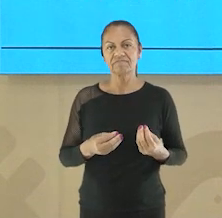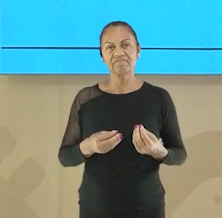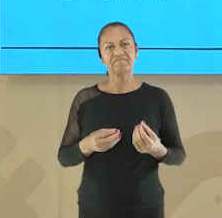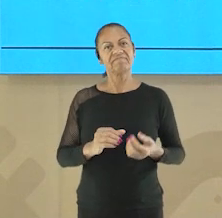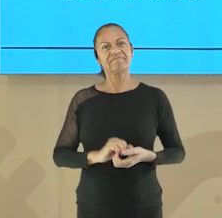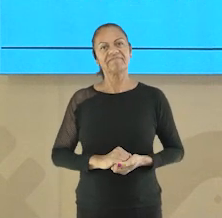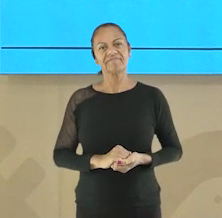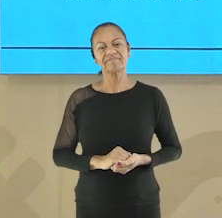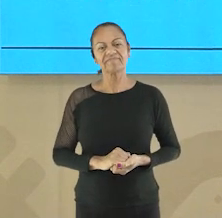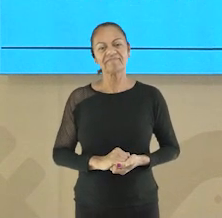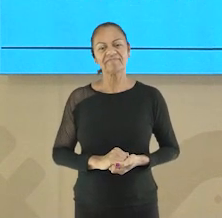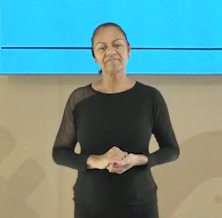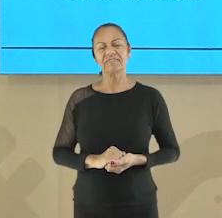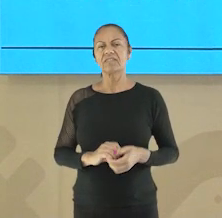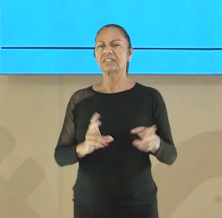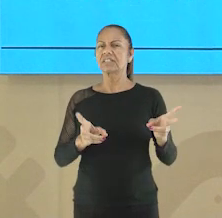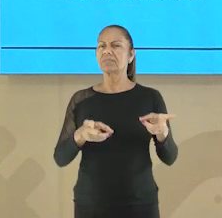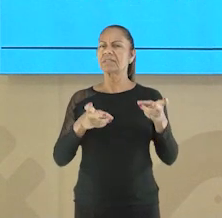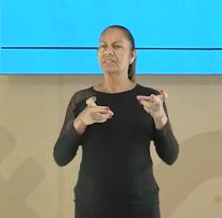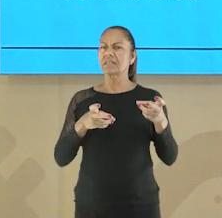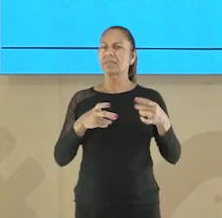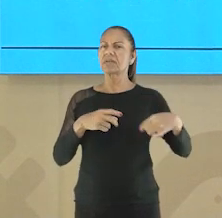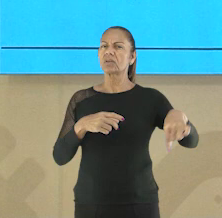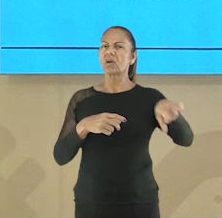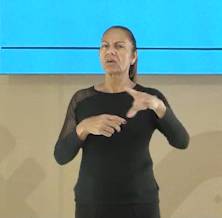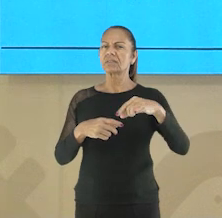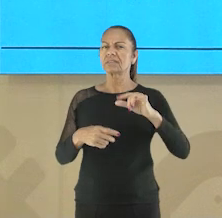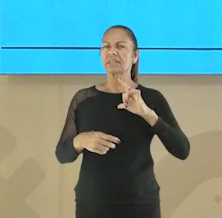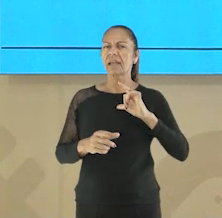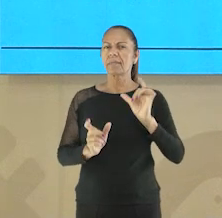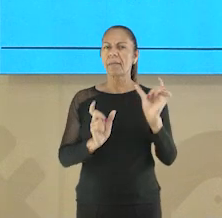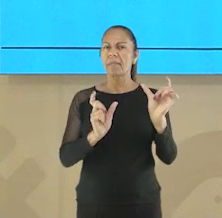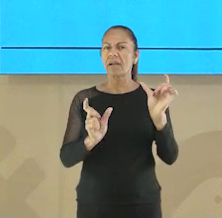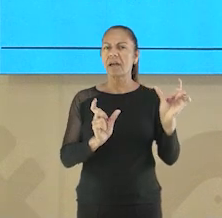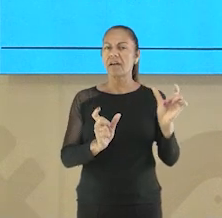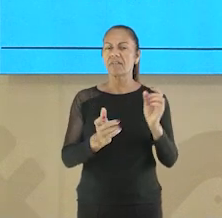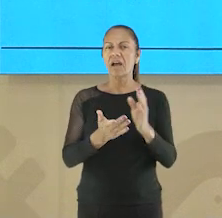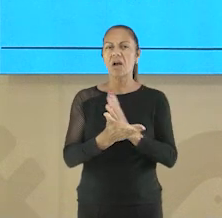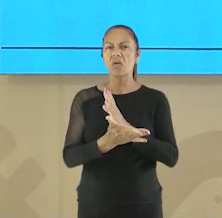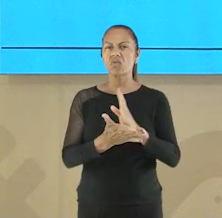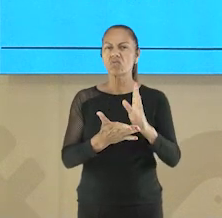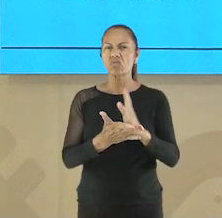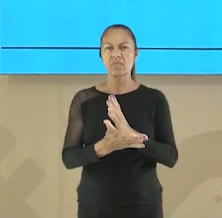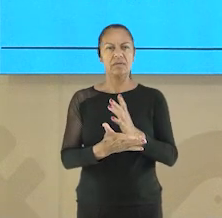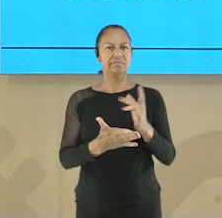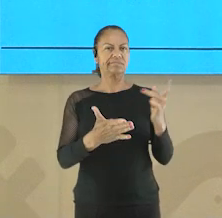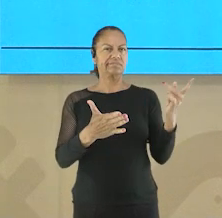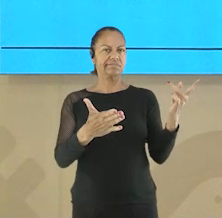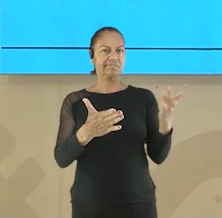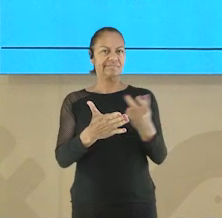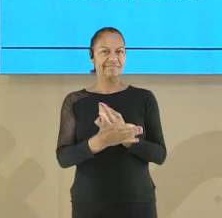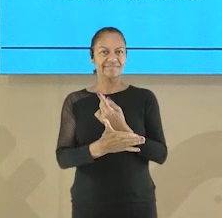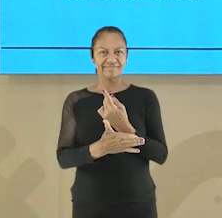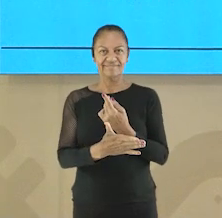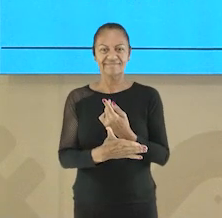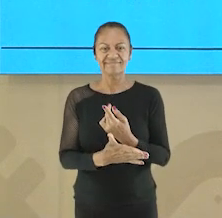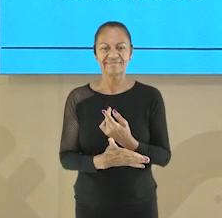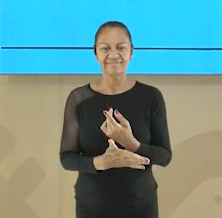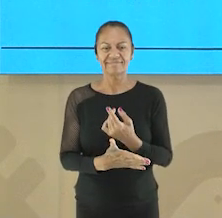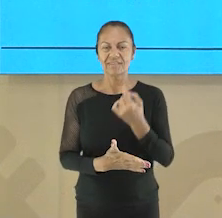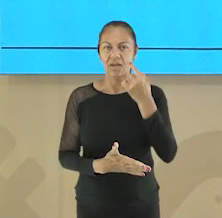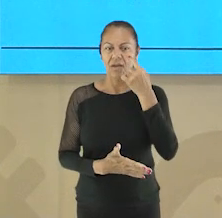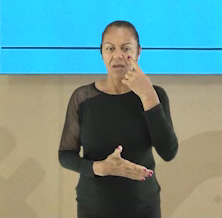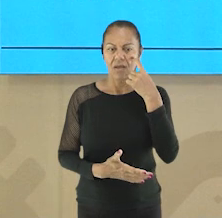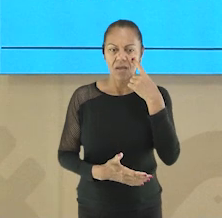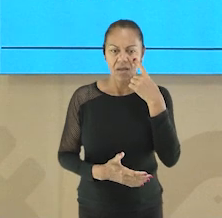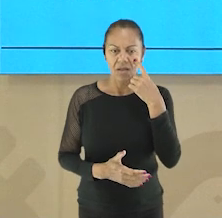o pobre, assim fala o pobre do seco Nordeste, com medo da peste, da fome feroz. Percebam que nós temos algumas